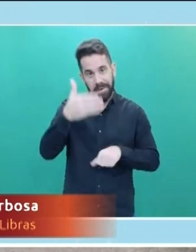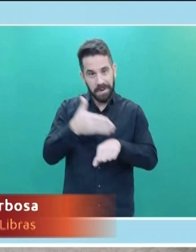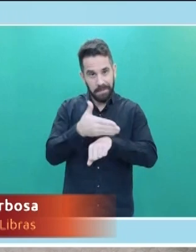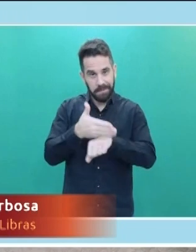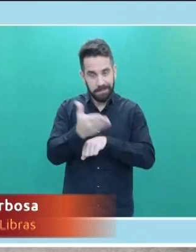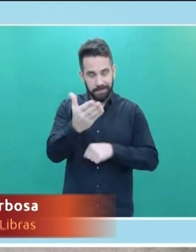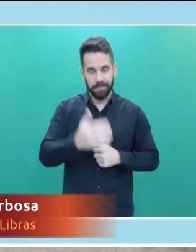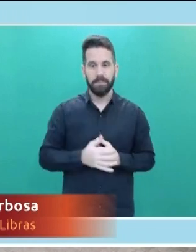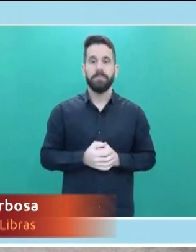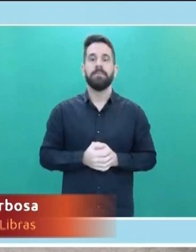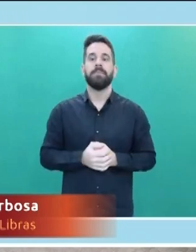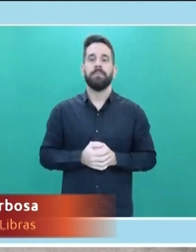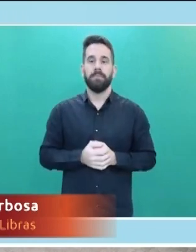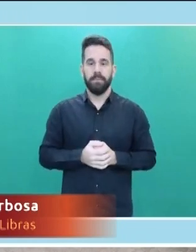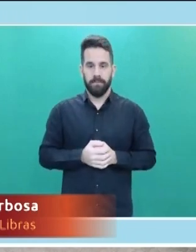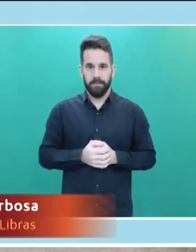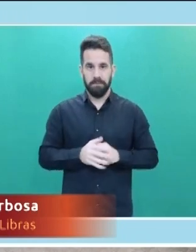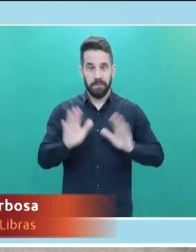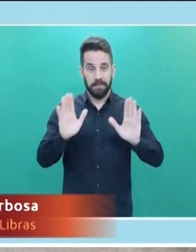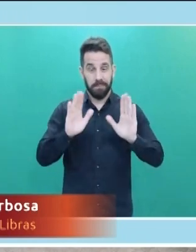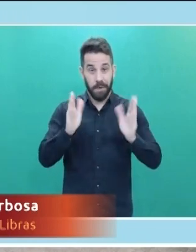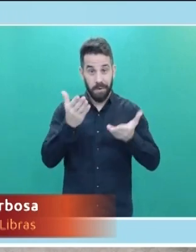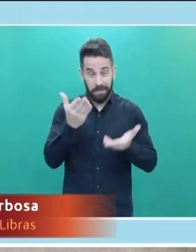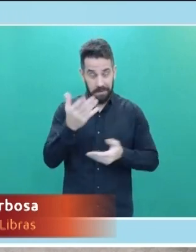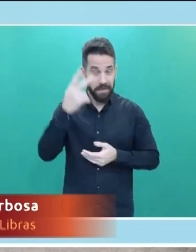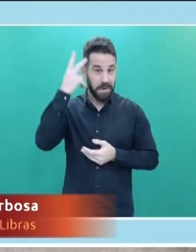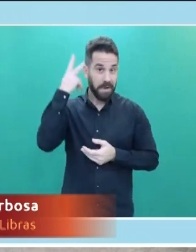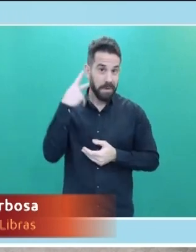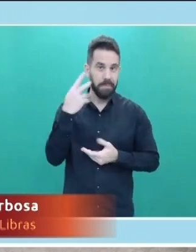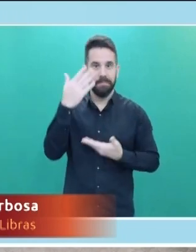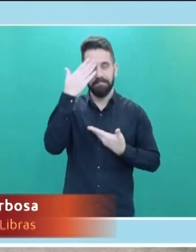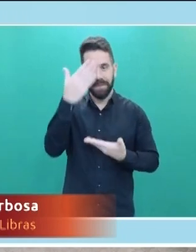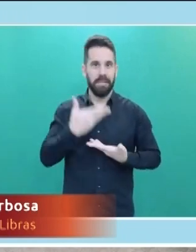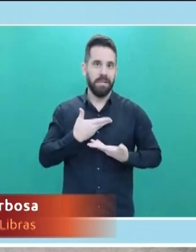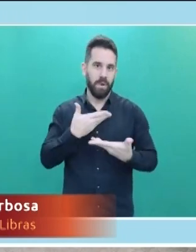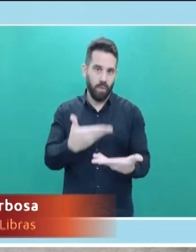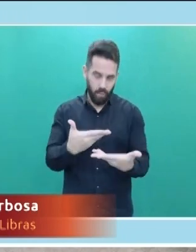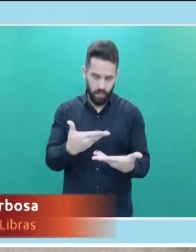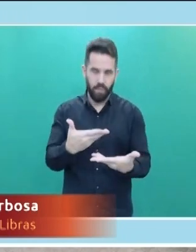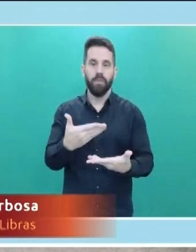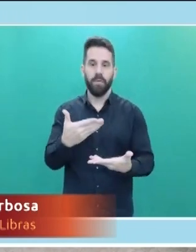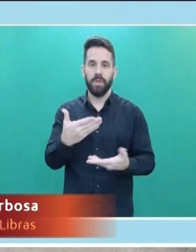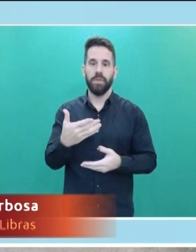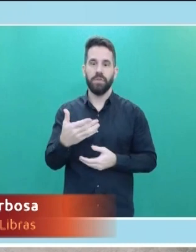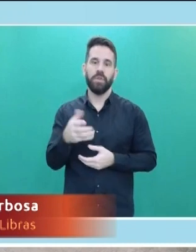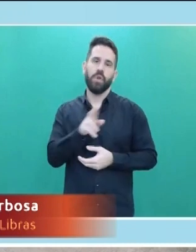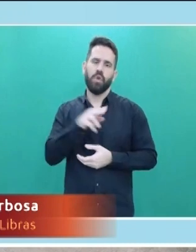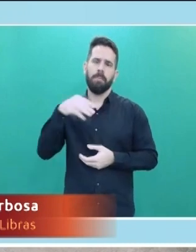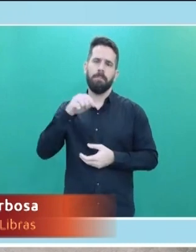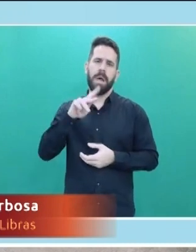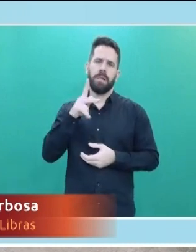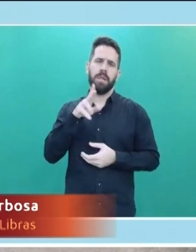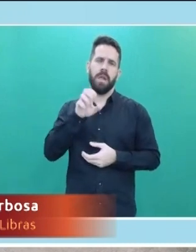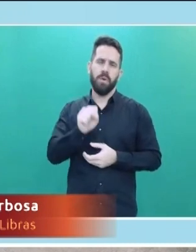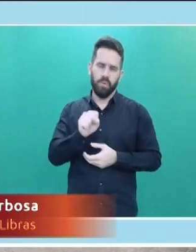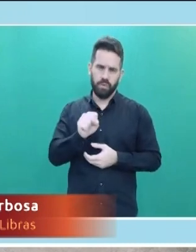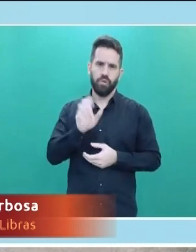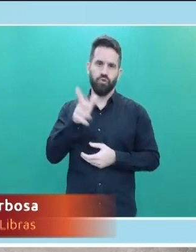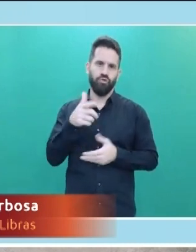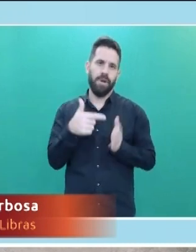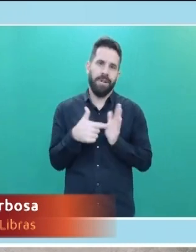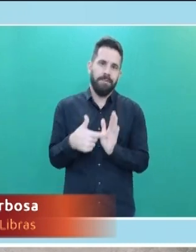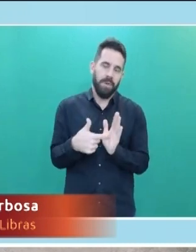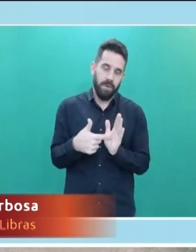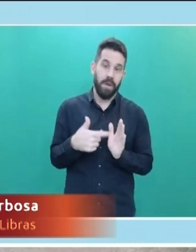Olá, Camila, eu que agradeço o convite de estar aqui com vocês. Eu sou Matheus França, como disse Camila, sou professor